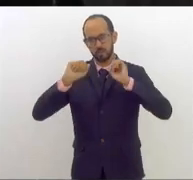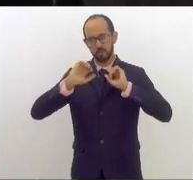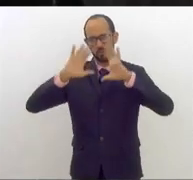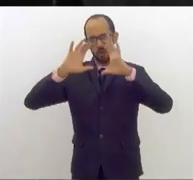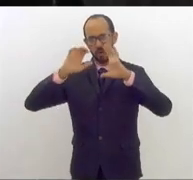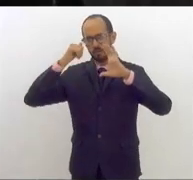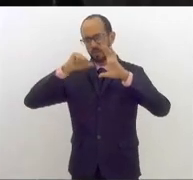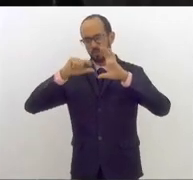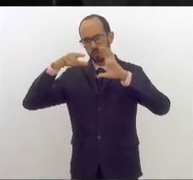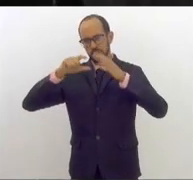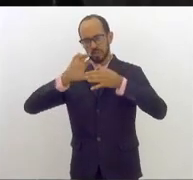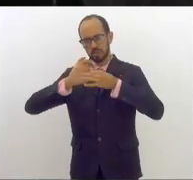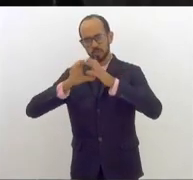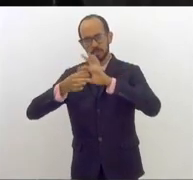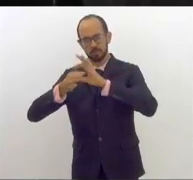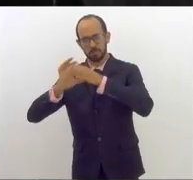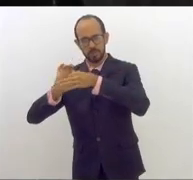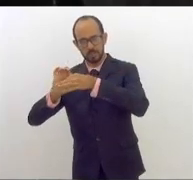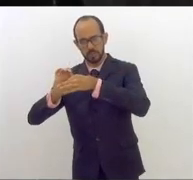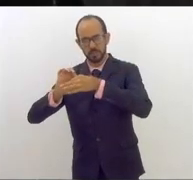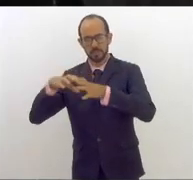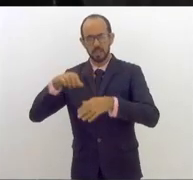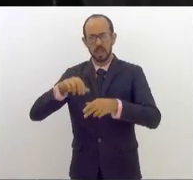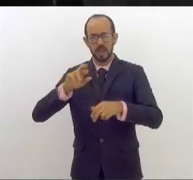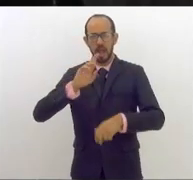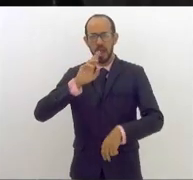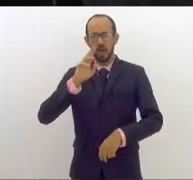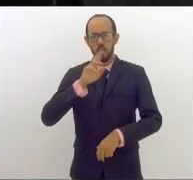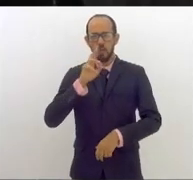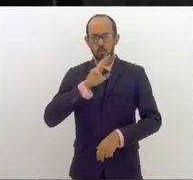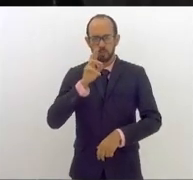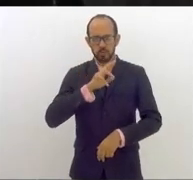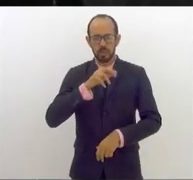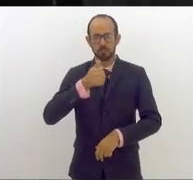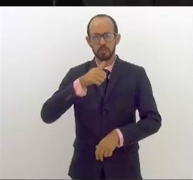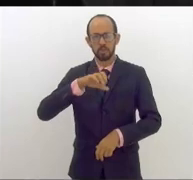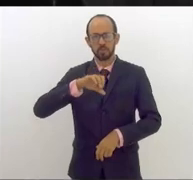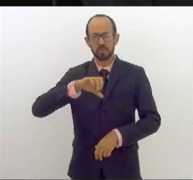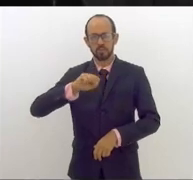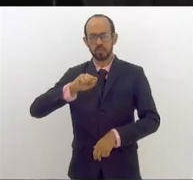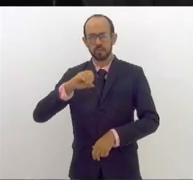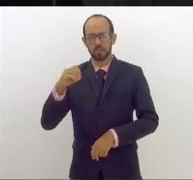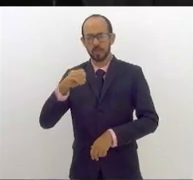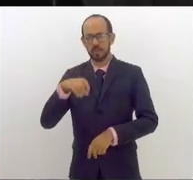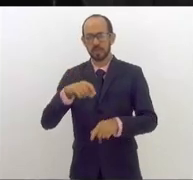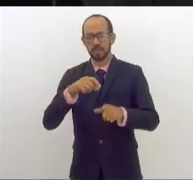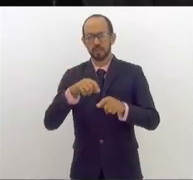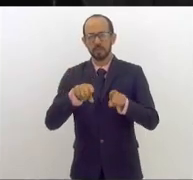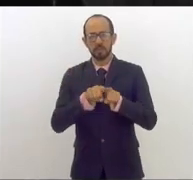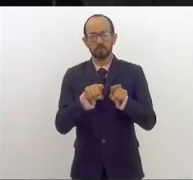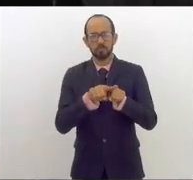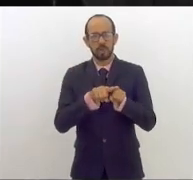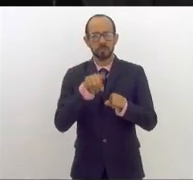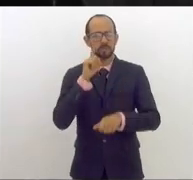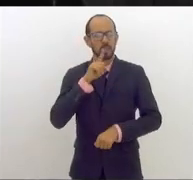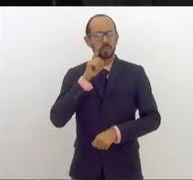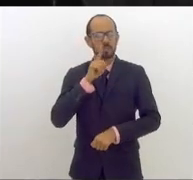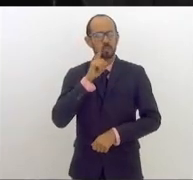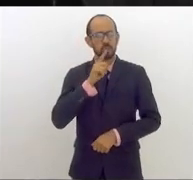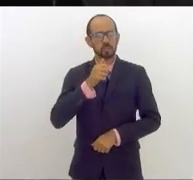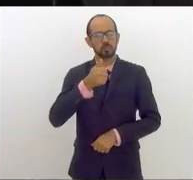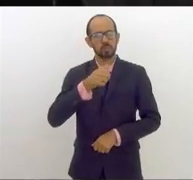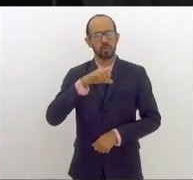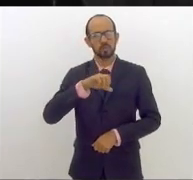jogos olímpicos como em Moscou 1980 e em seguida em 84 em Los Angeles nos Estados Unidos